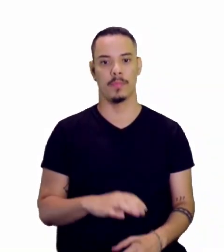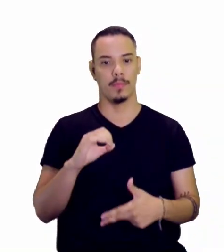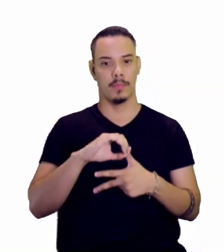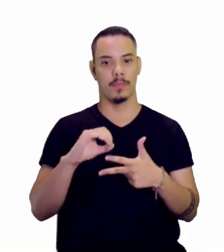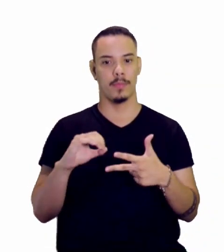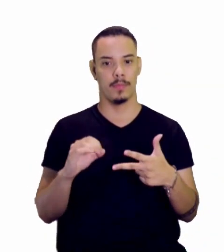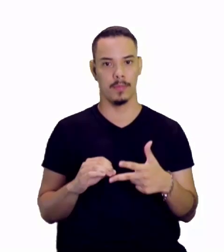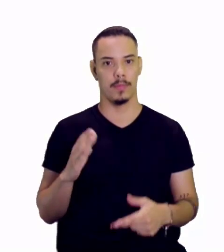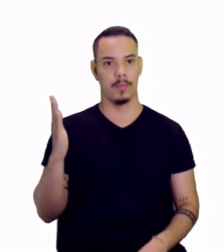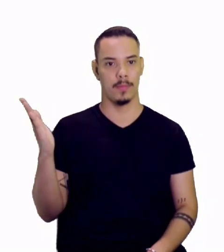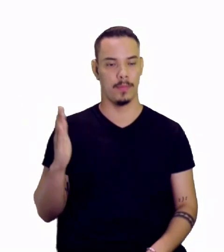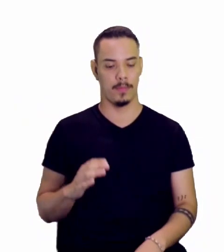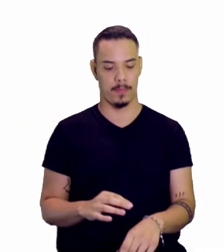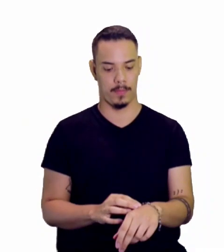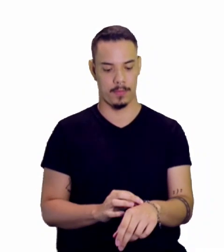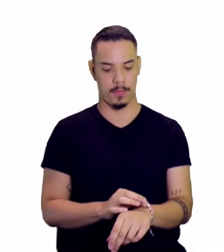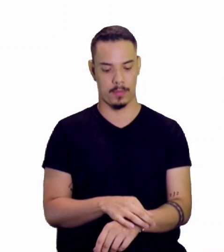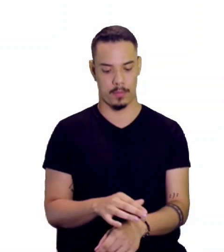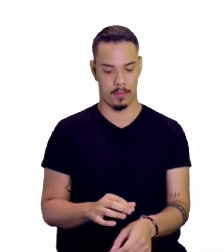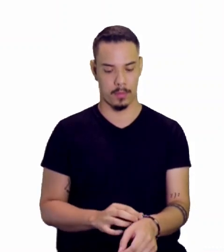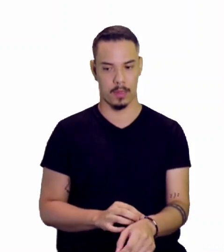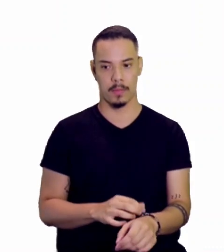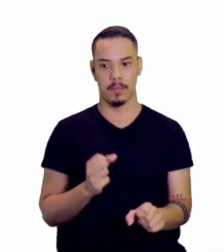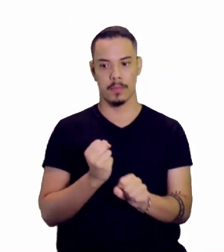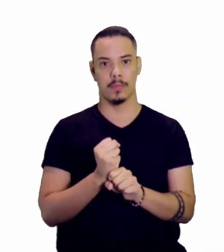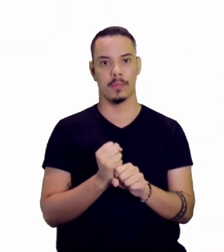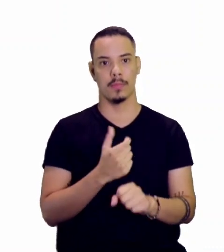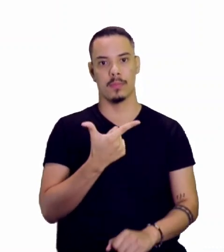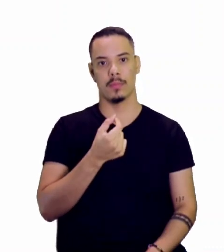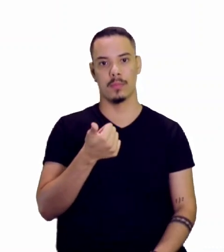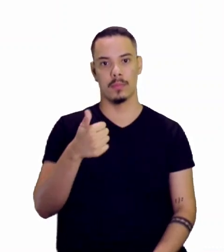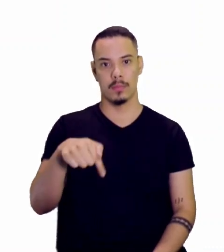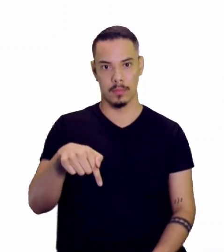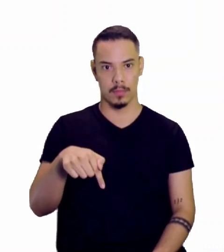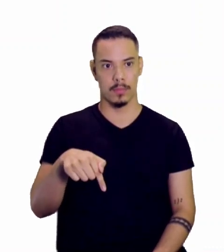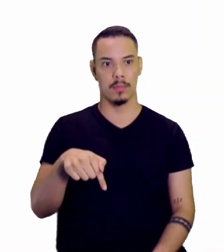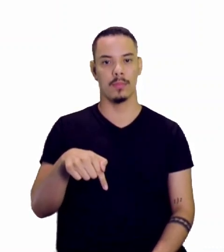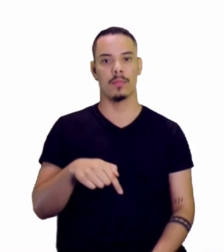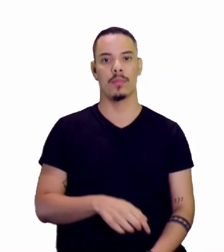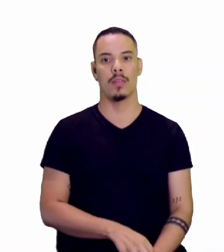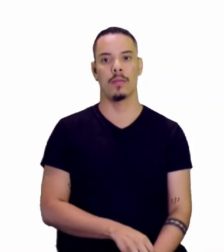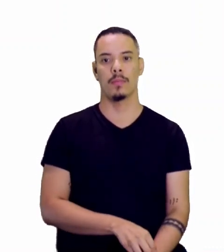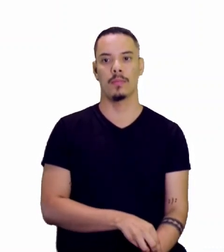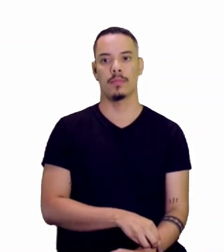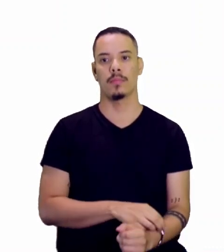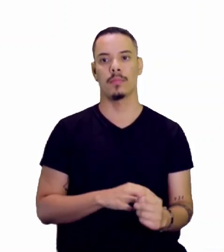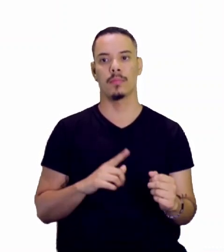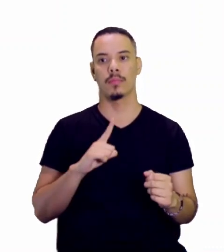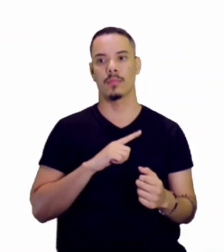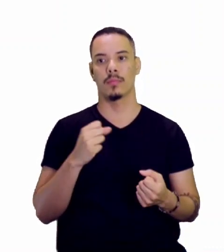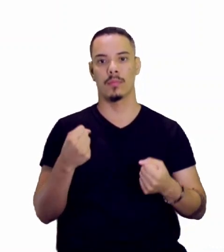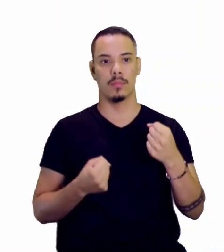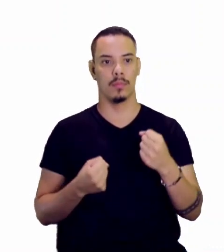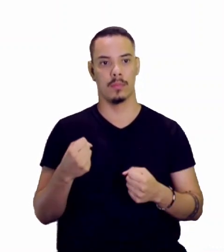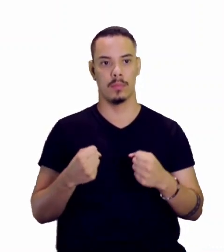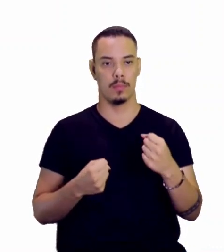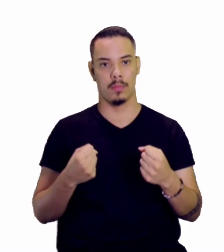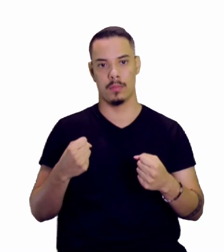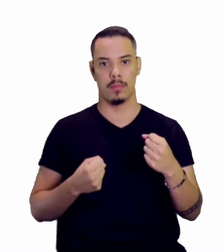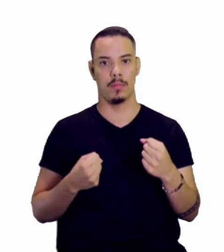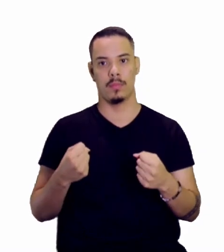ali, olha só. Esse é 2017. Mas foi o Enem, ó. Tem uma colisão frontal